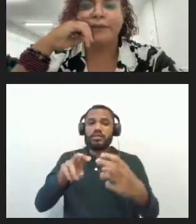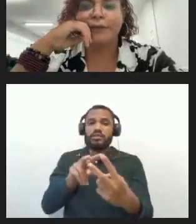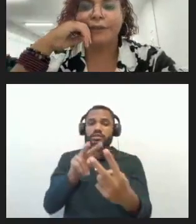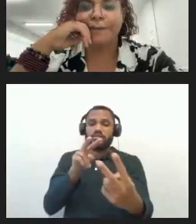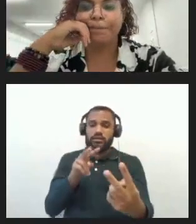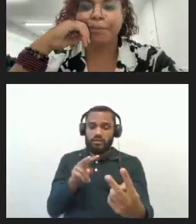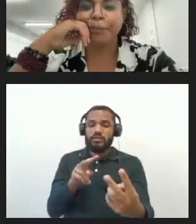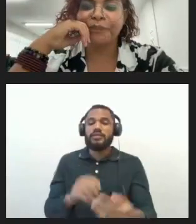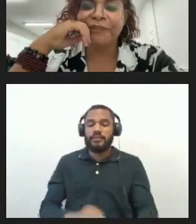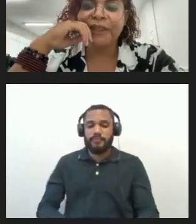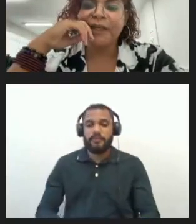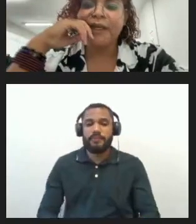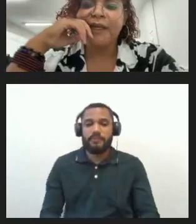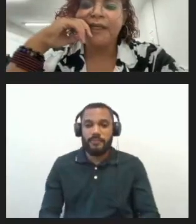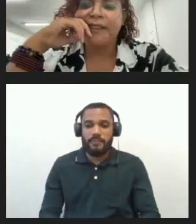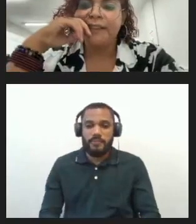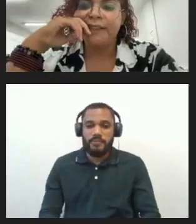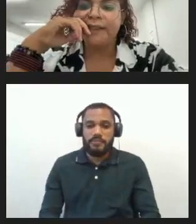estamos focando hoje.